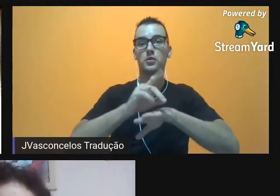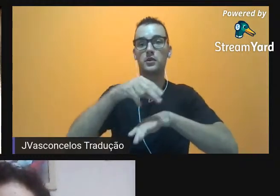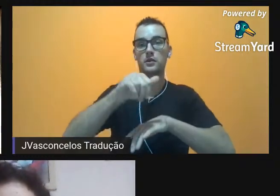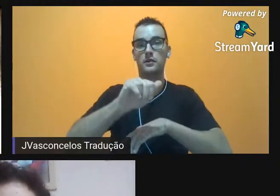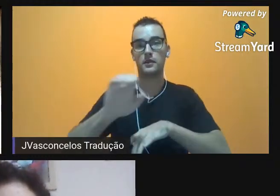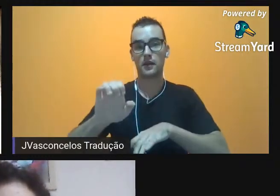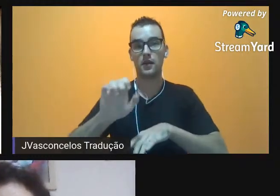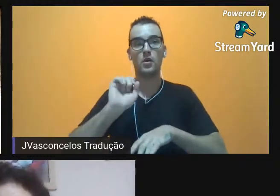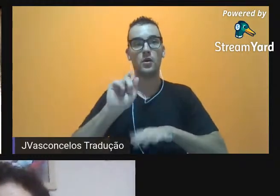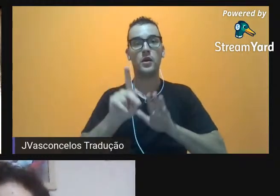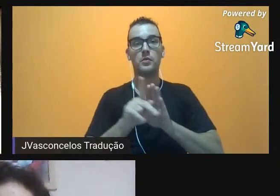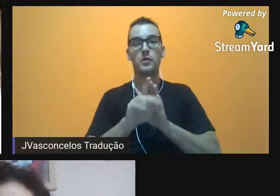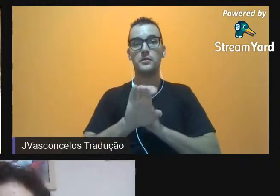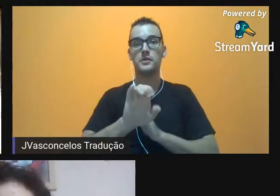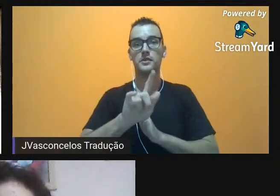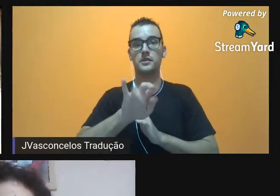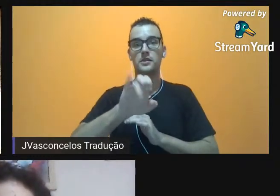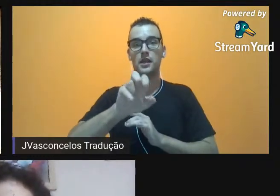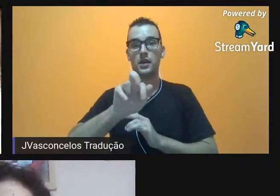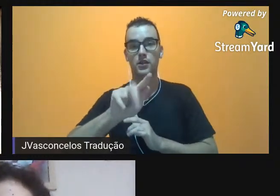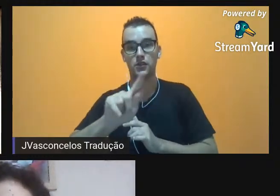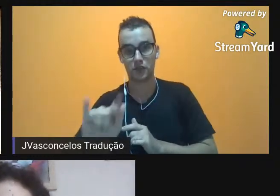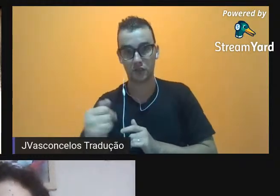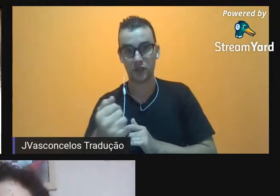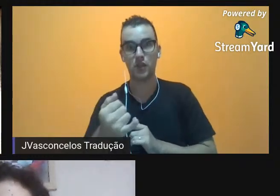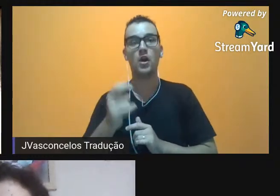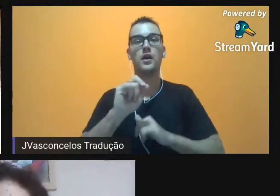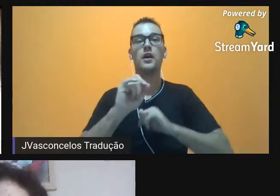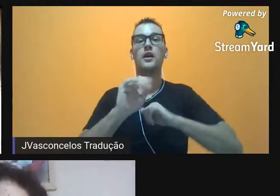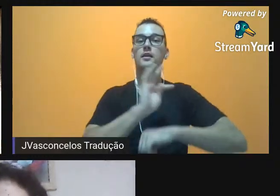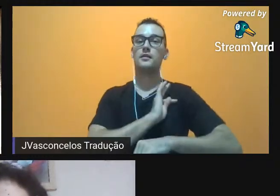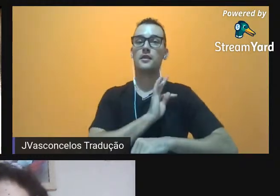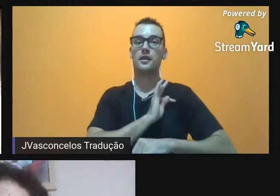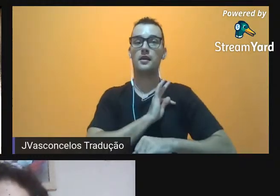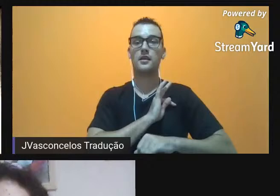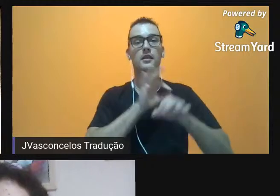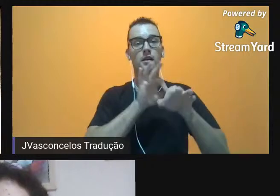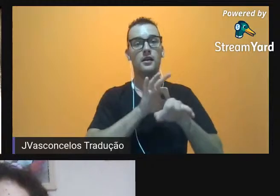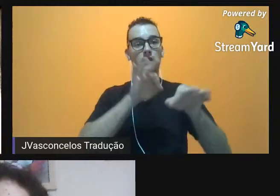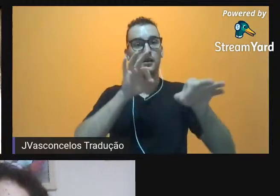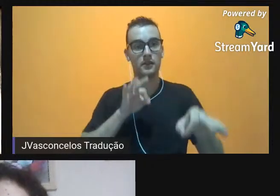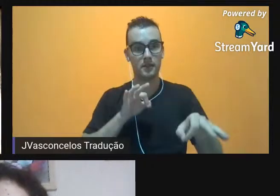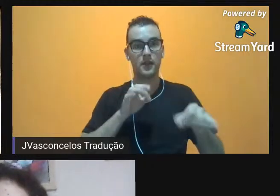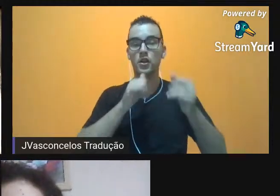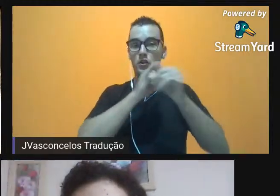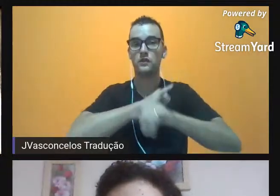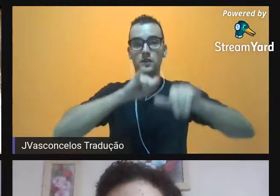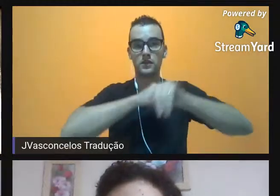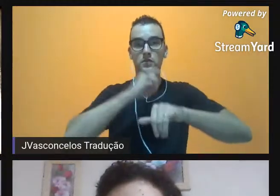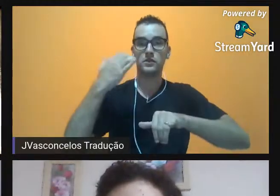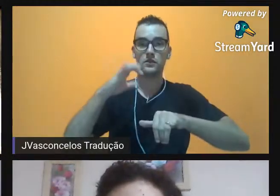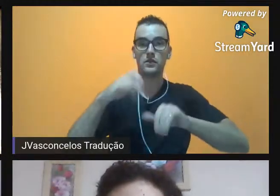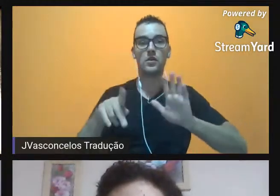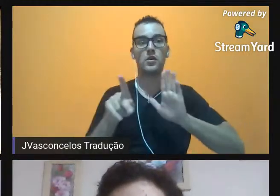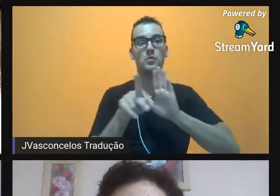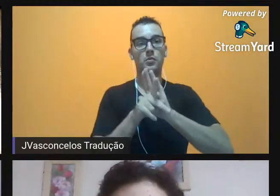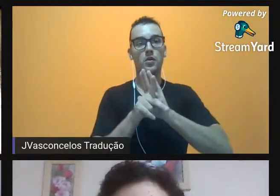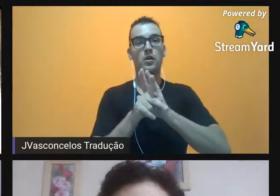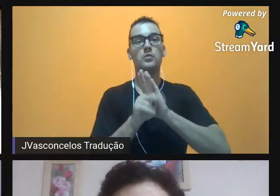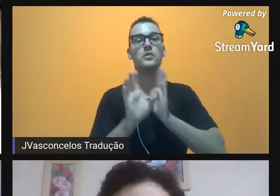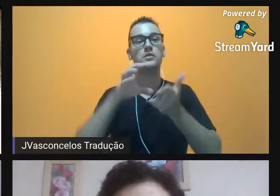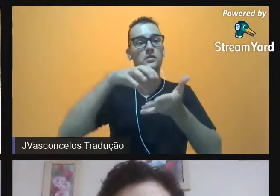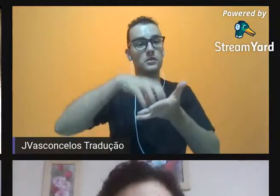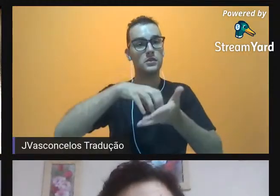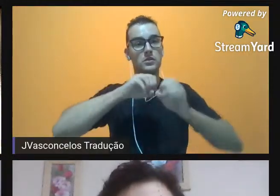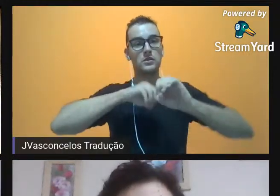Fundação CCIERJ, técnica em EAD, divulgação científica da Fundação Centro de Ciências e Educação Superior à Distância